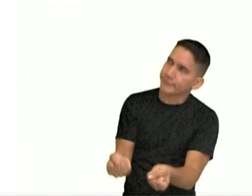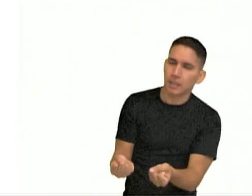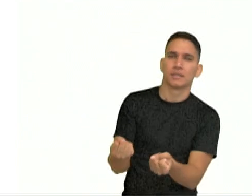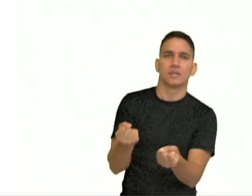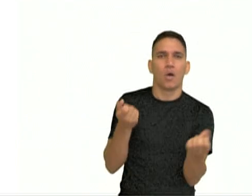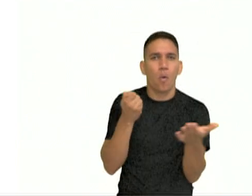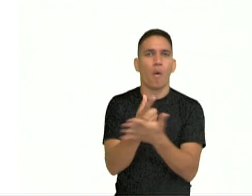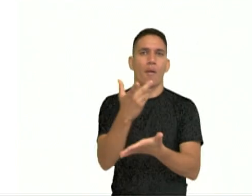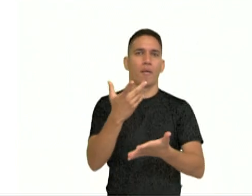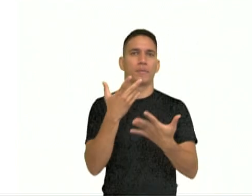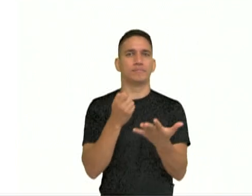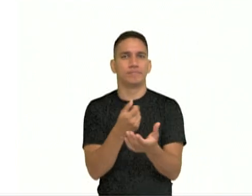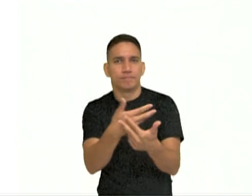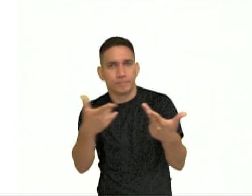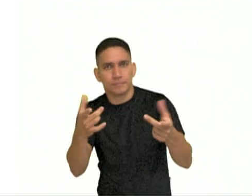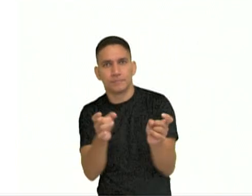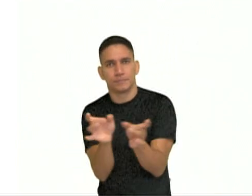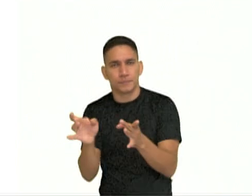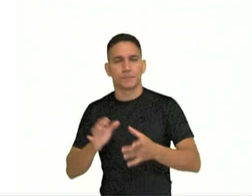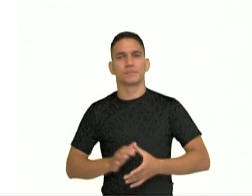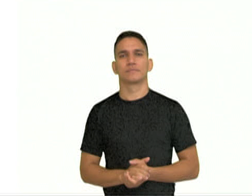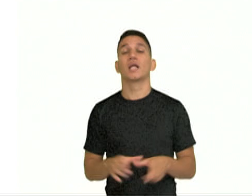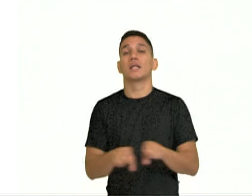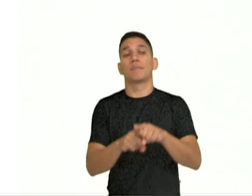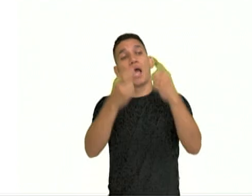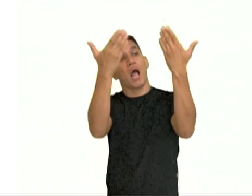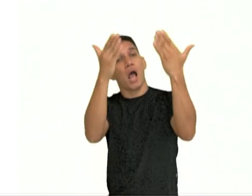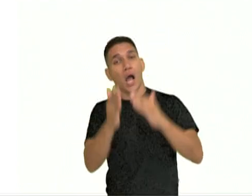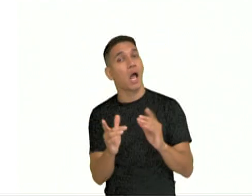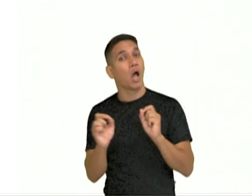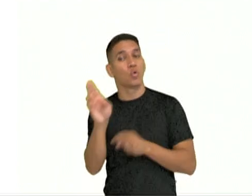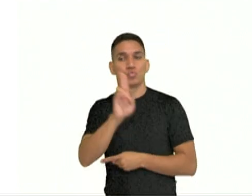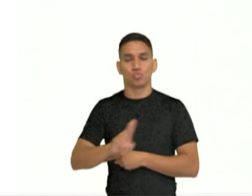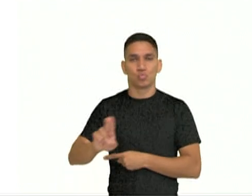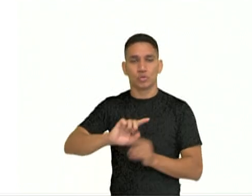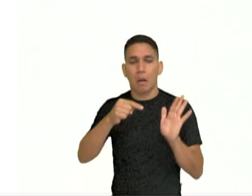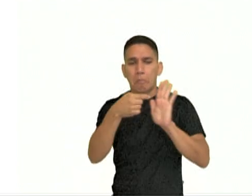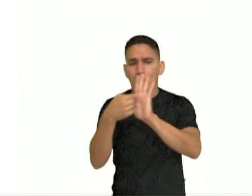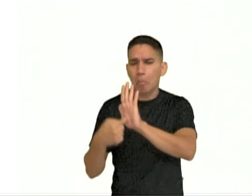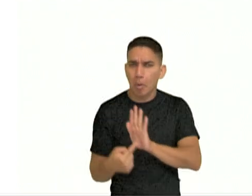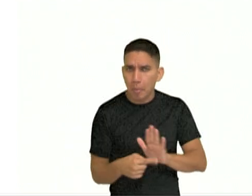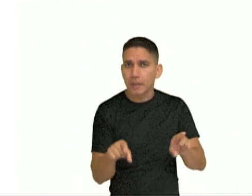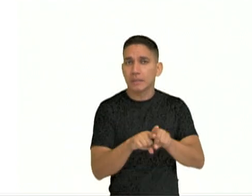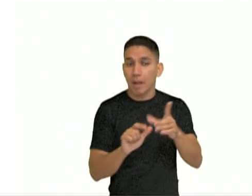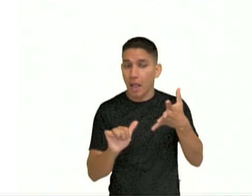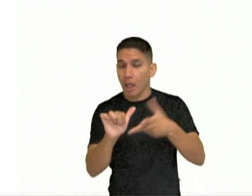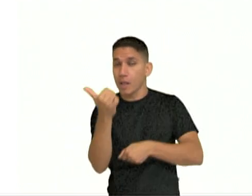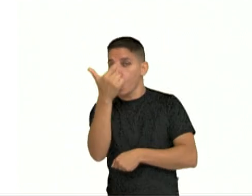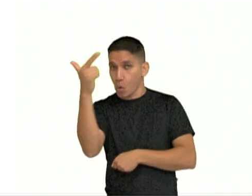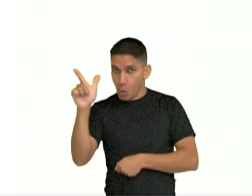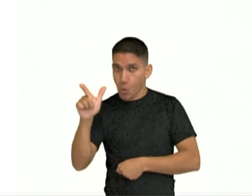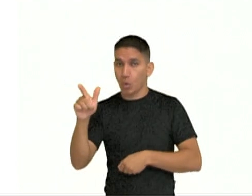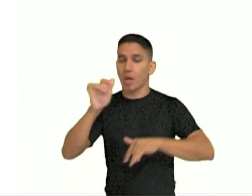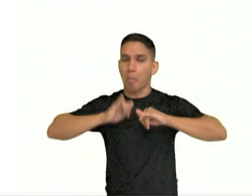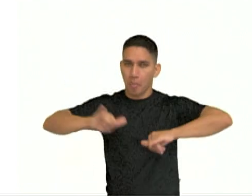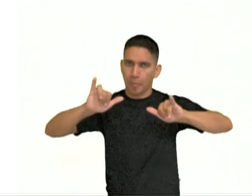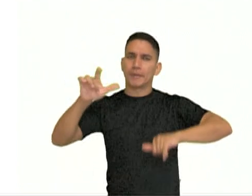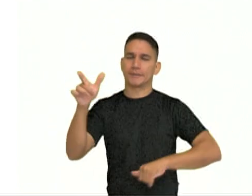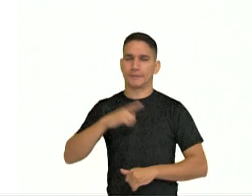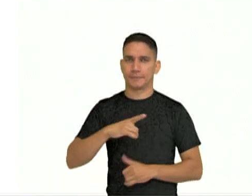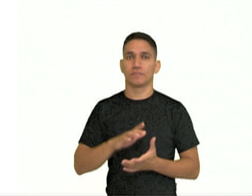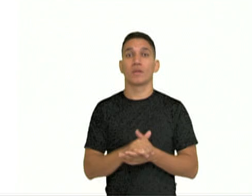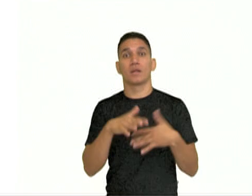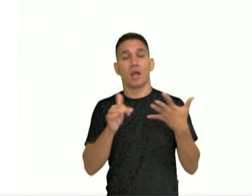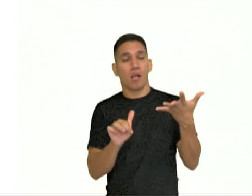produto. Também analisamos o uso de pontuação e outros elementos em algumas propagandas. Então,